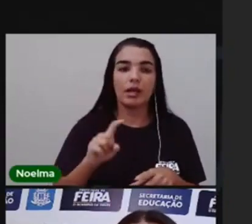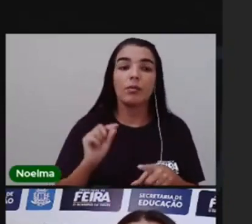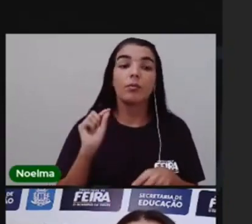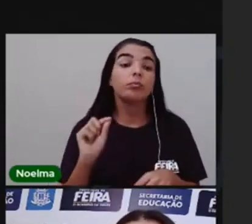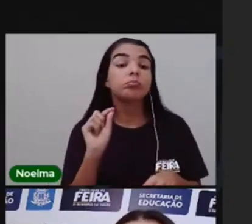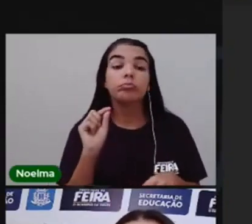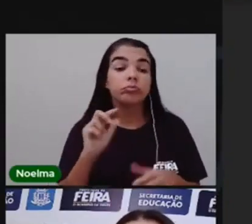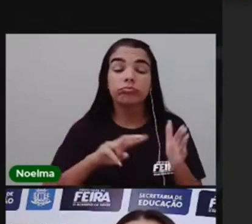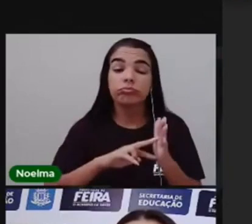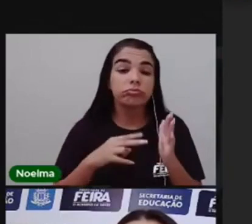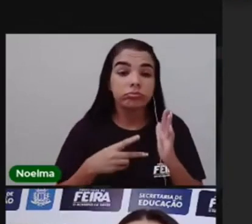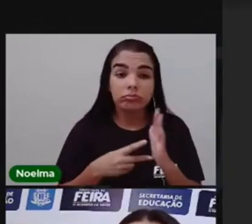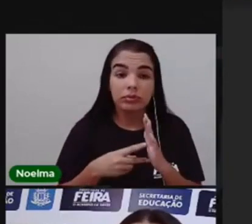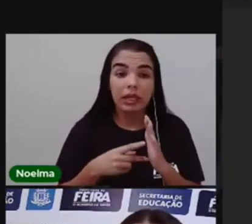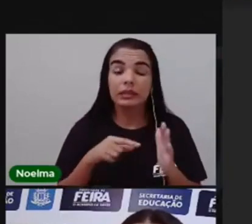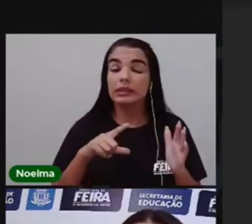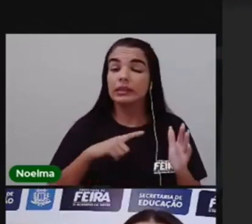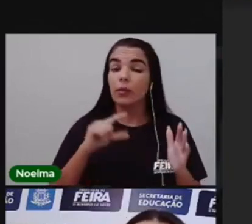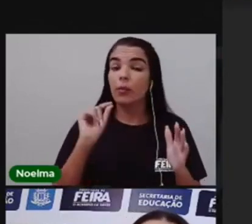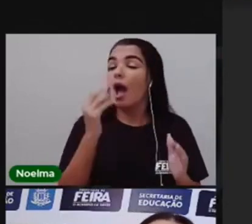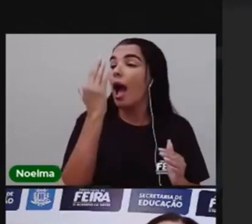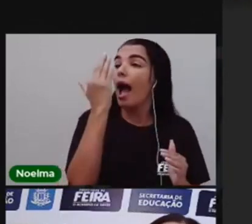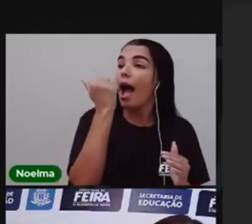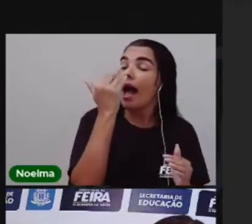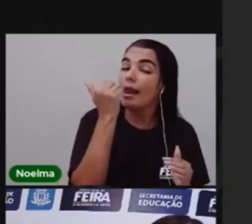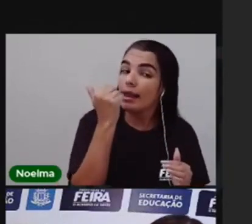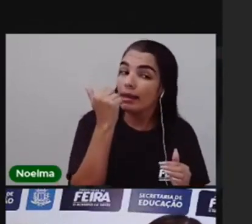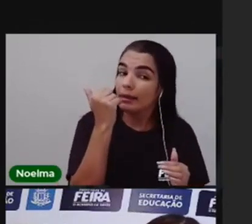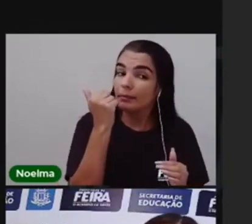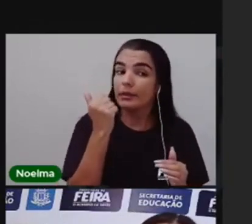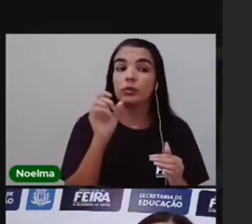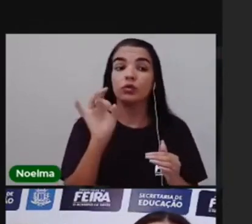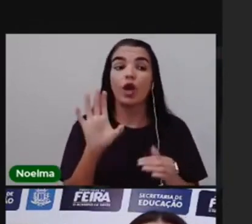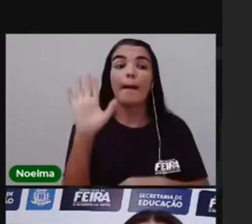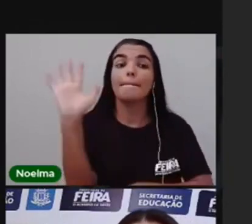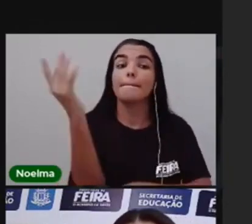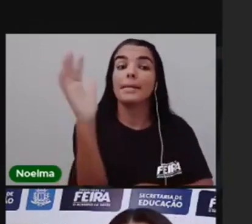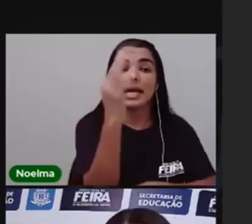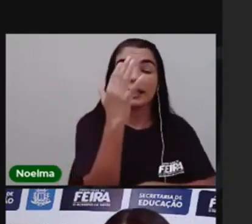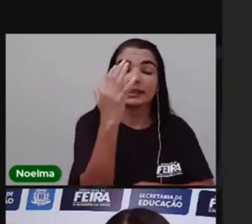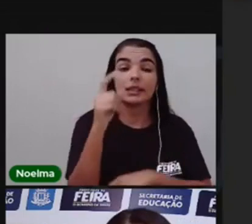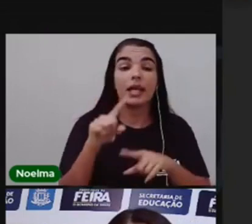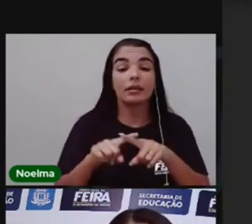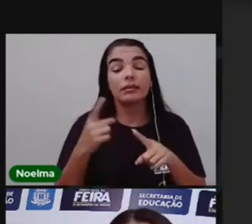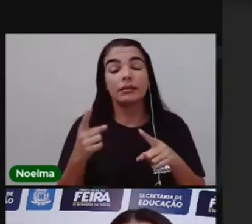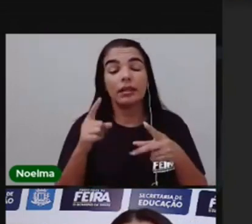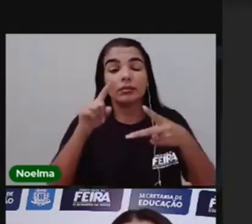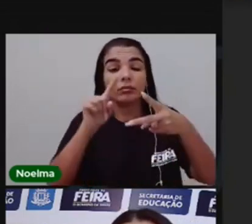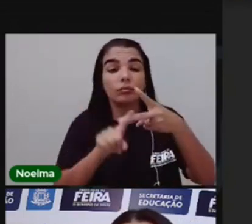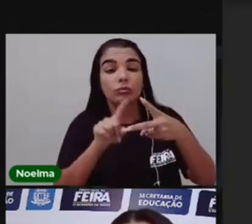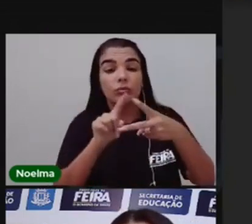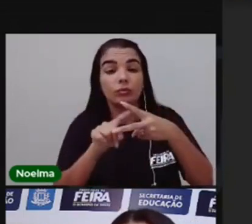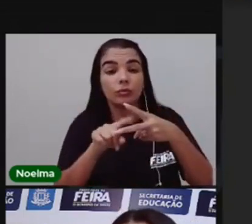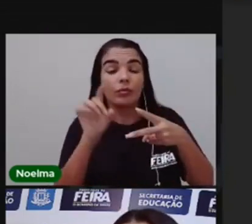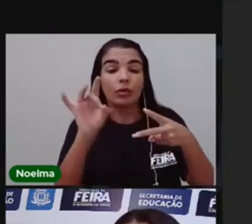seres que se alimentam de outros seres. Eles podem ser herbívoros, que é quando